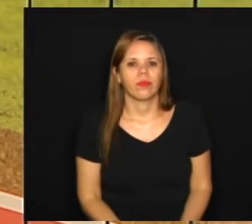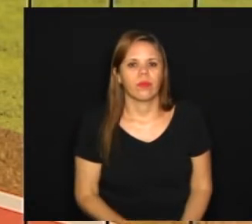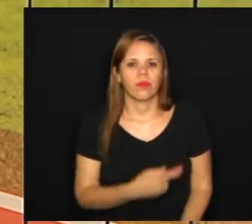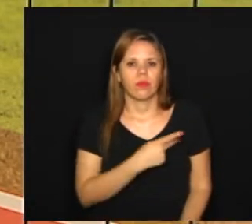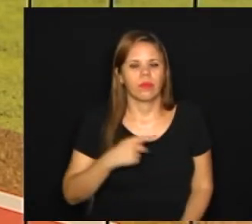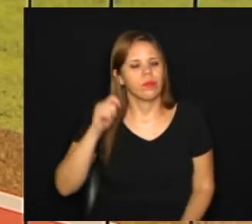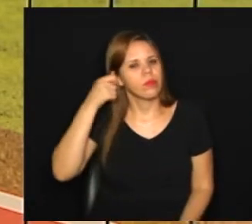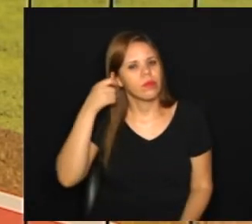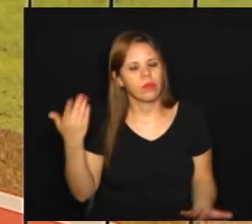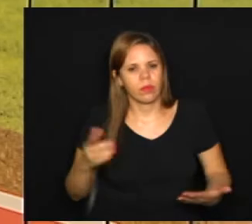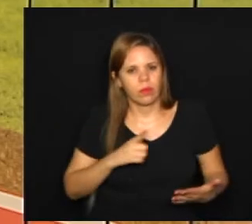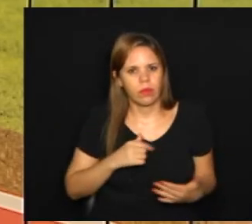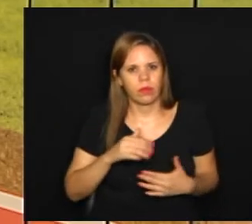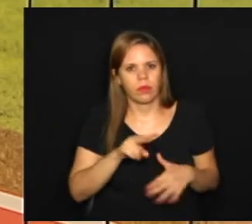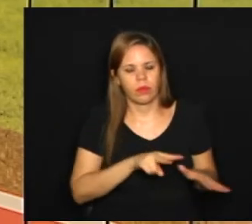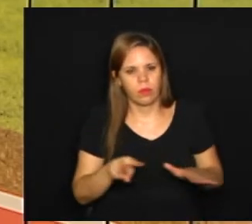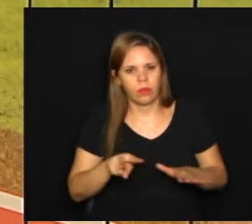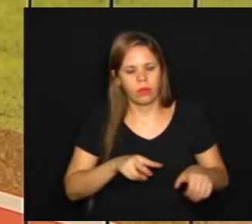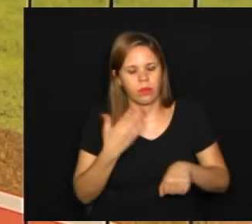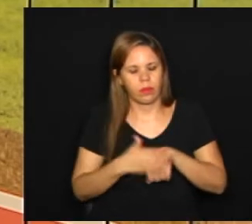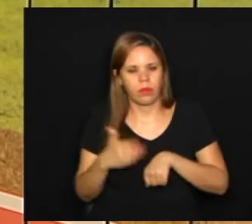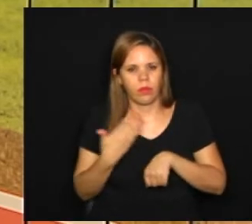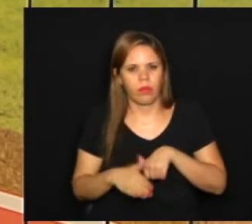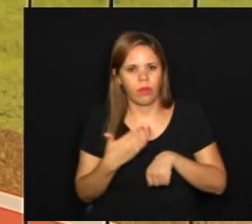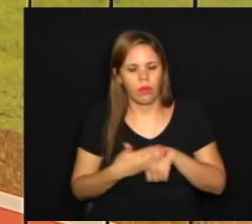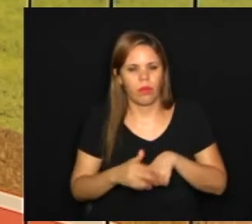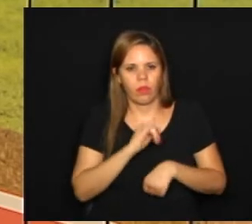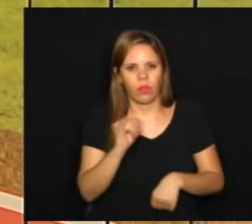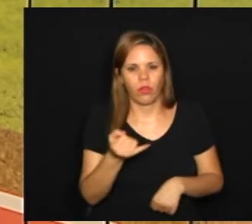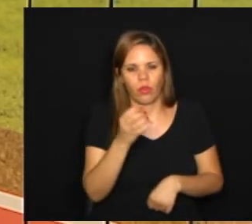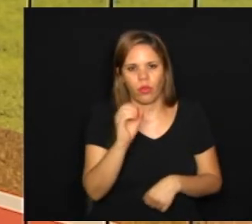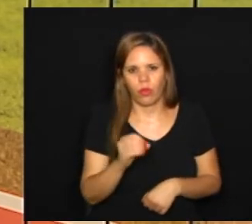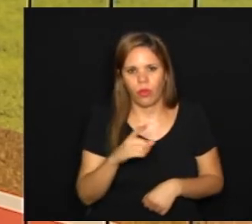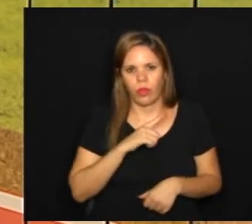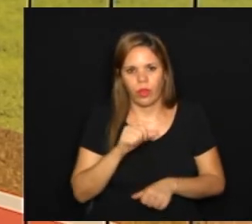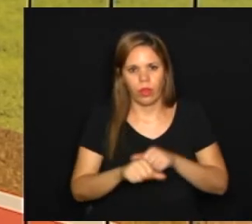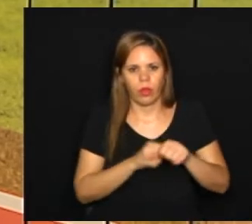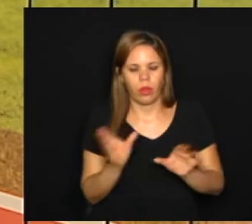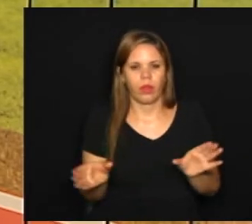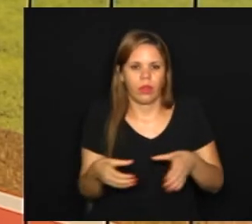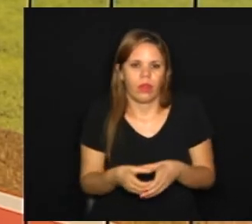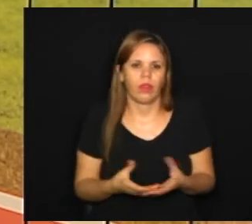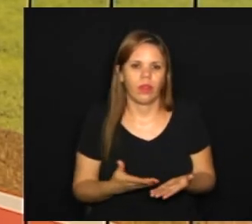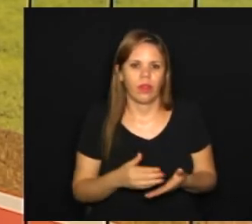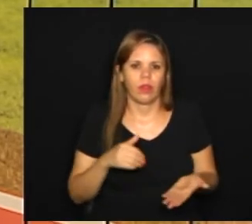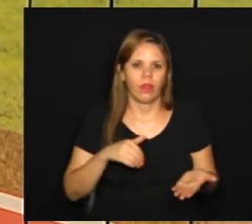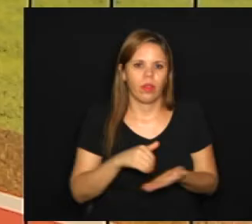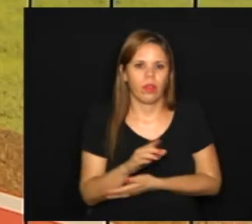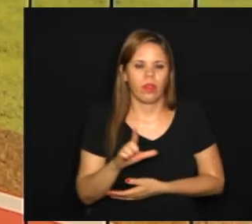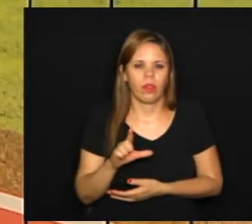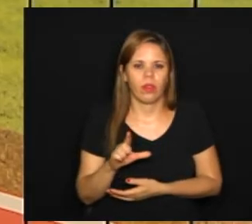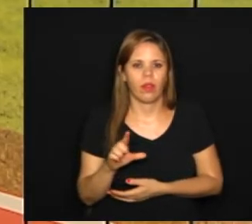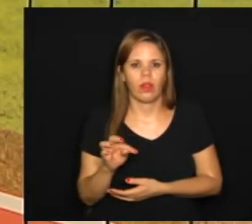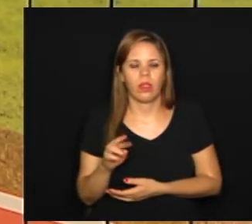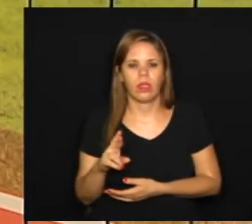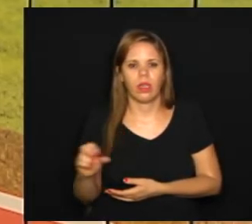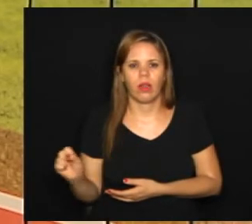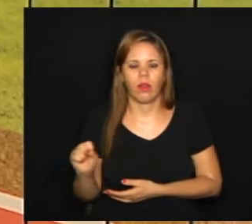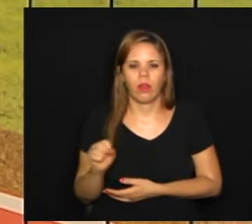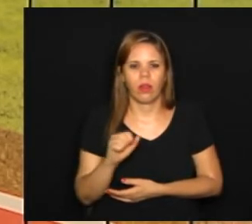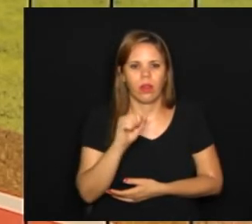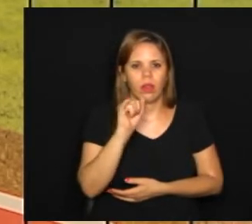de Thiago Volpi. O goleiro Ivan ainda fez duas belas defesas, mas ficou nisso. São Paulo 2, Ponte